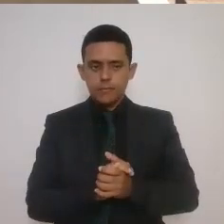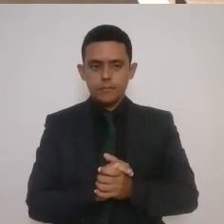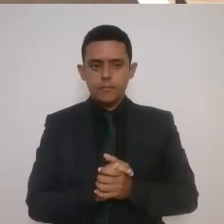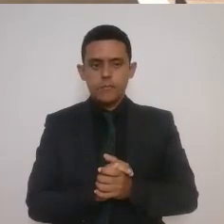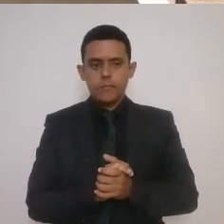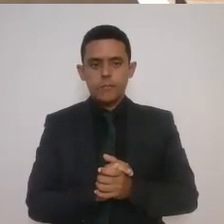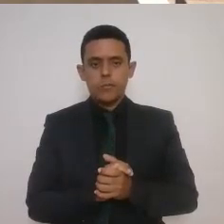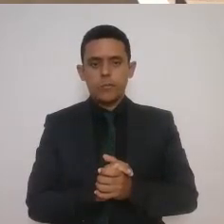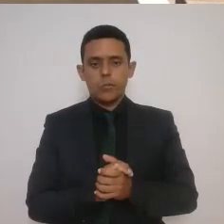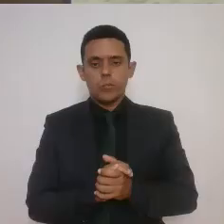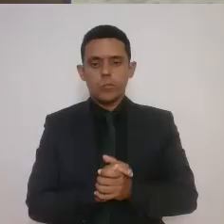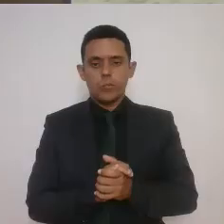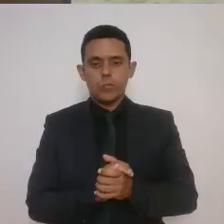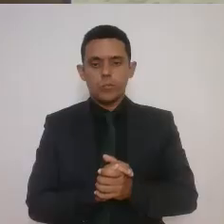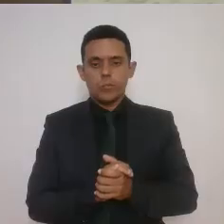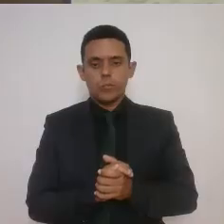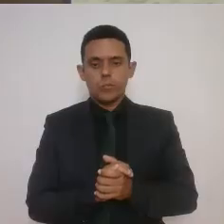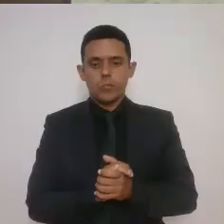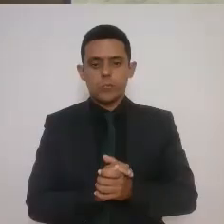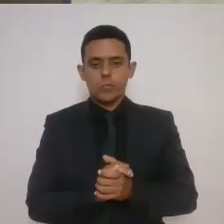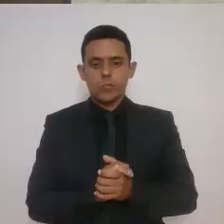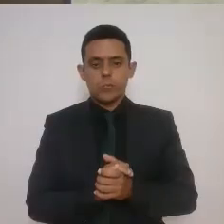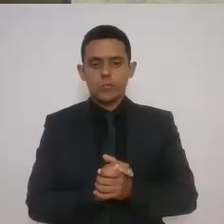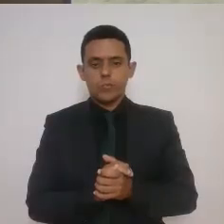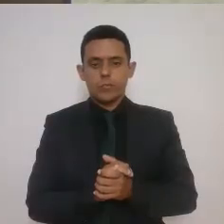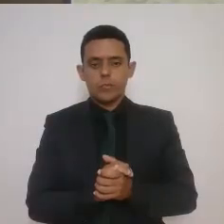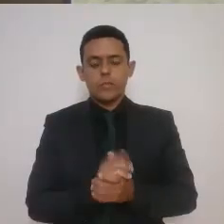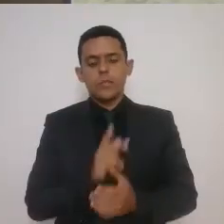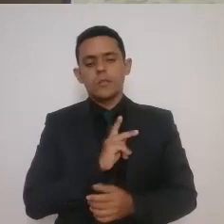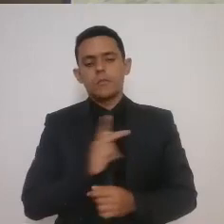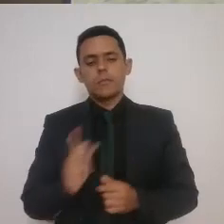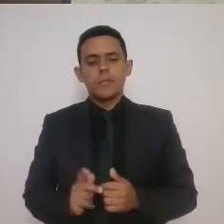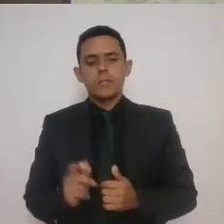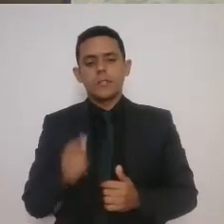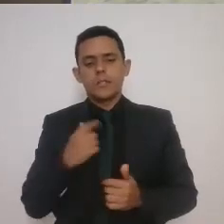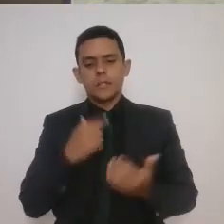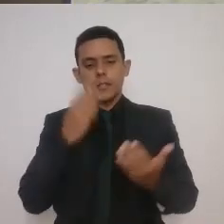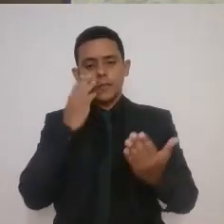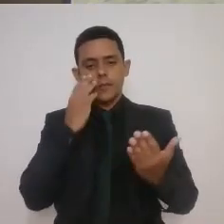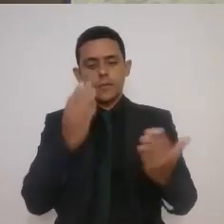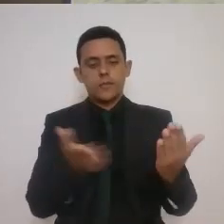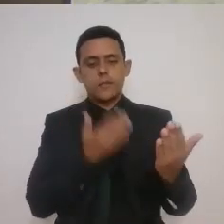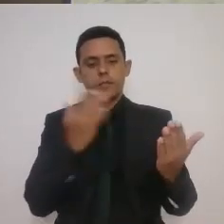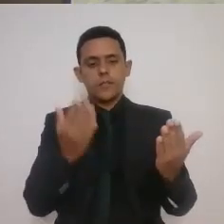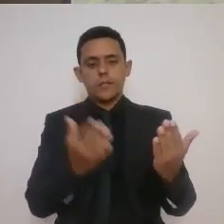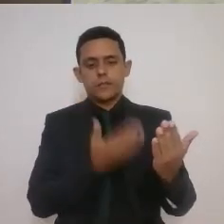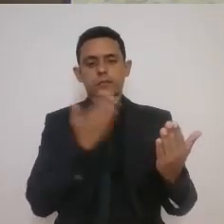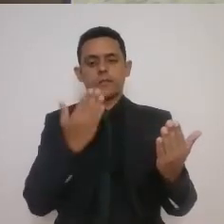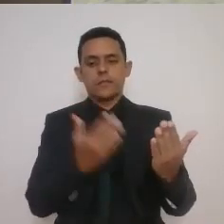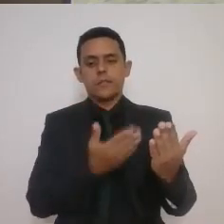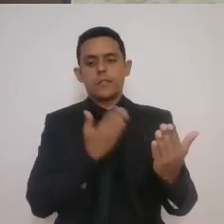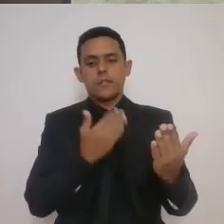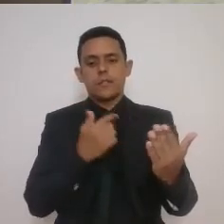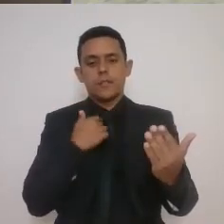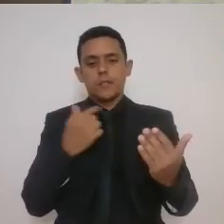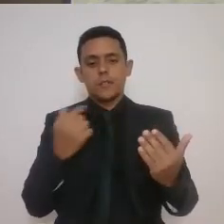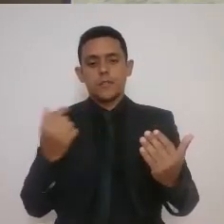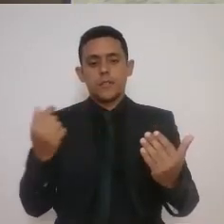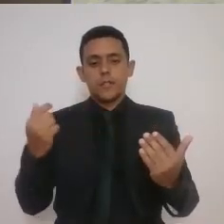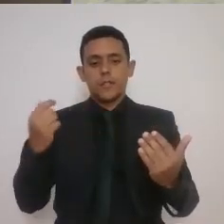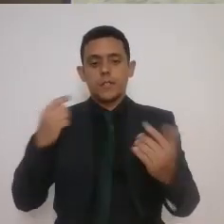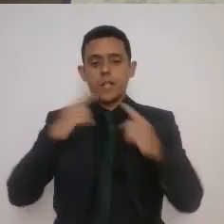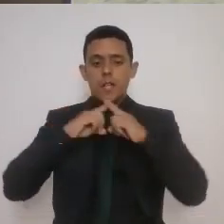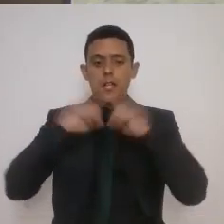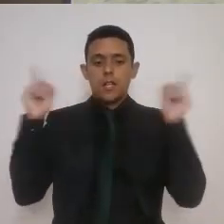Por favor, obrigado. Senhor presidente, eu estou aqui ancorado na denúncia do Ministério